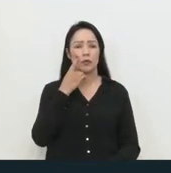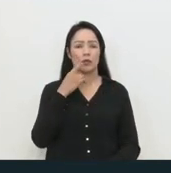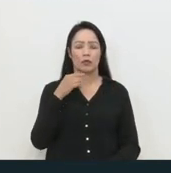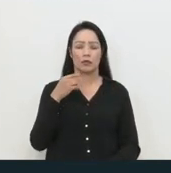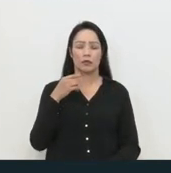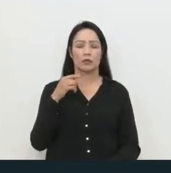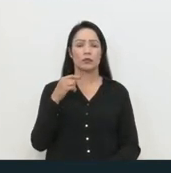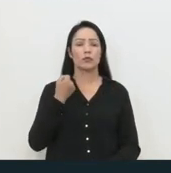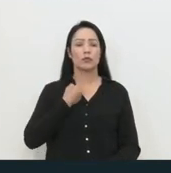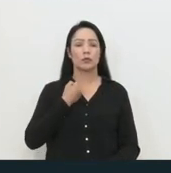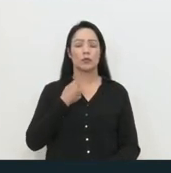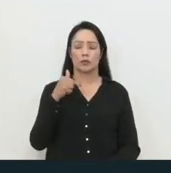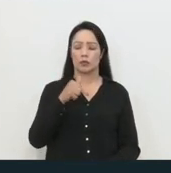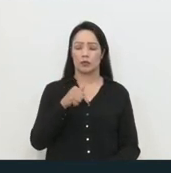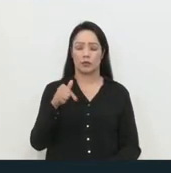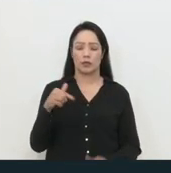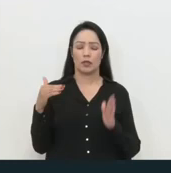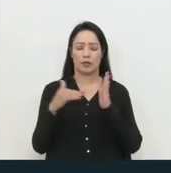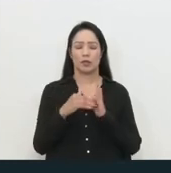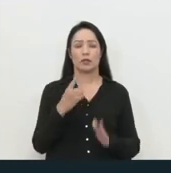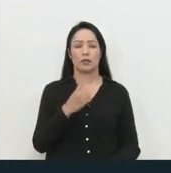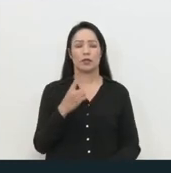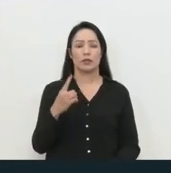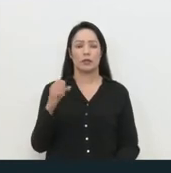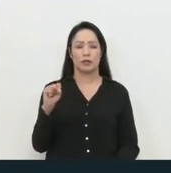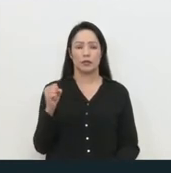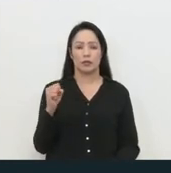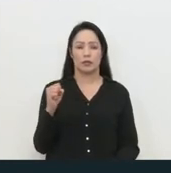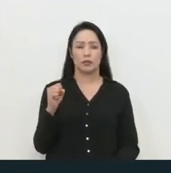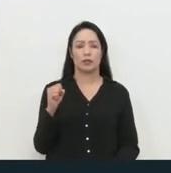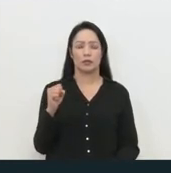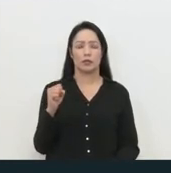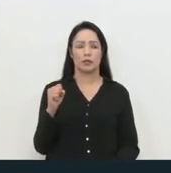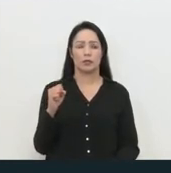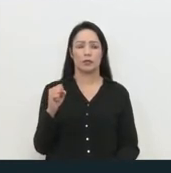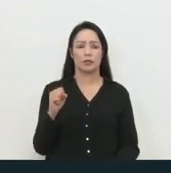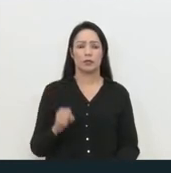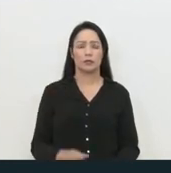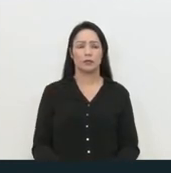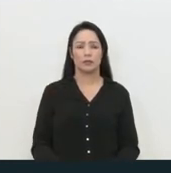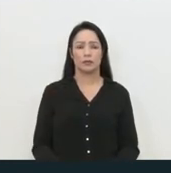aos 118 seja de forma simbólica Senhor